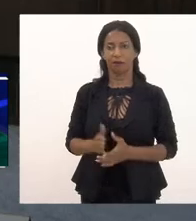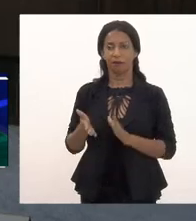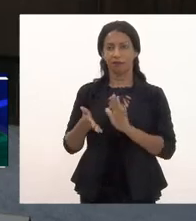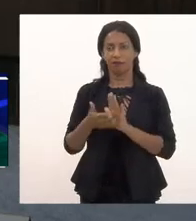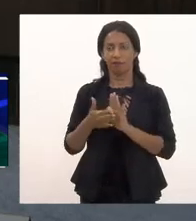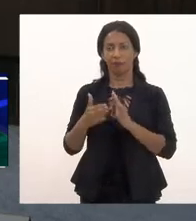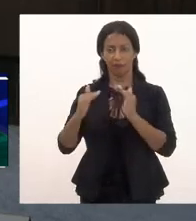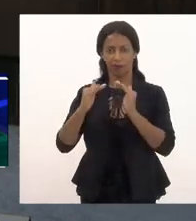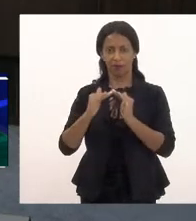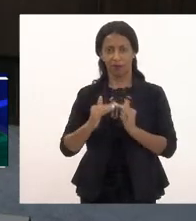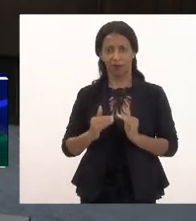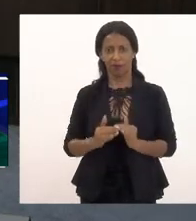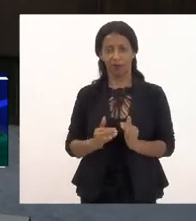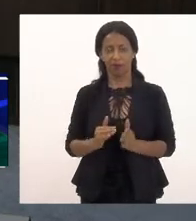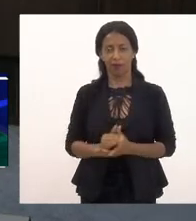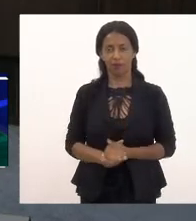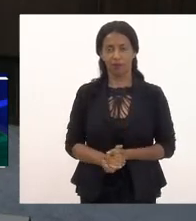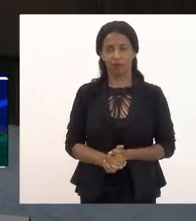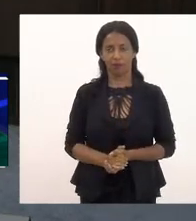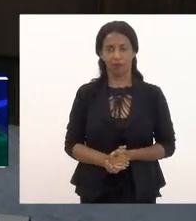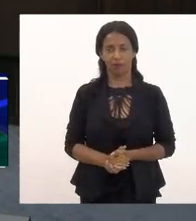Parecer favorável.